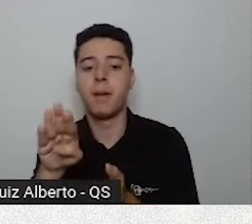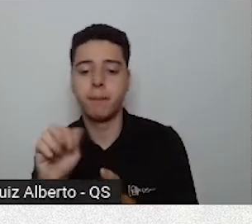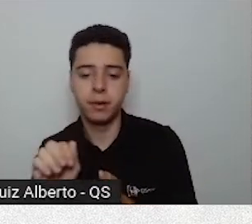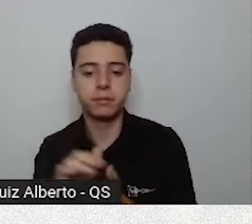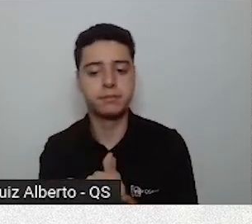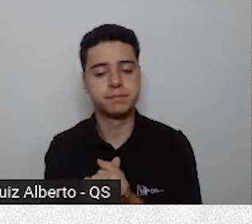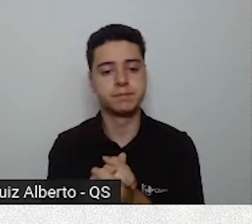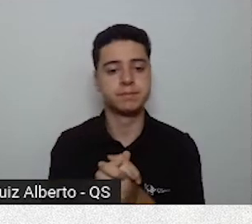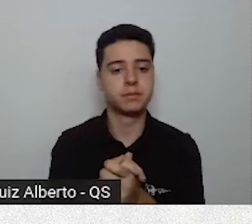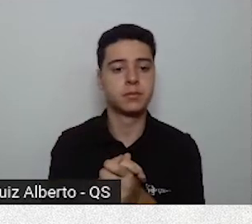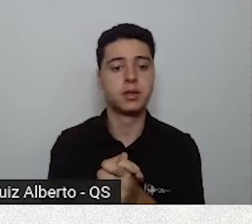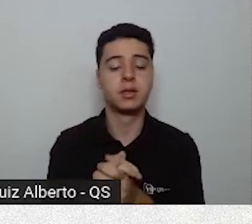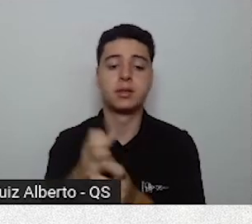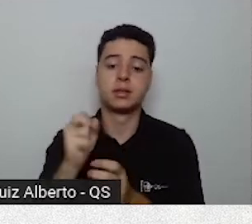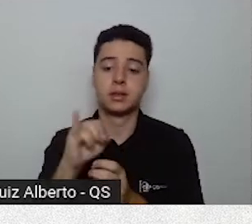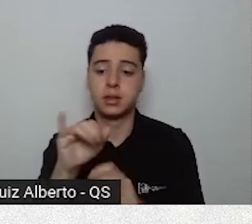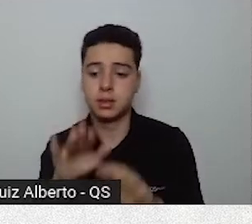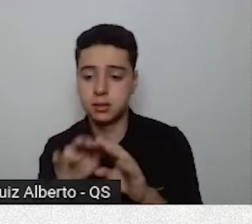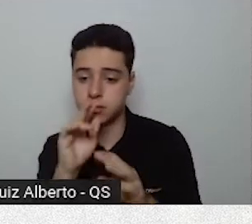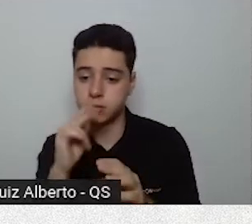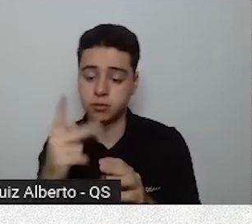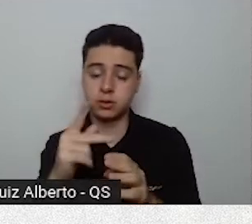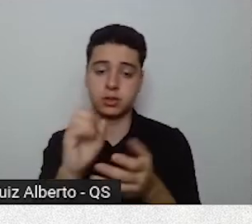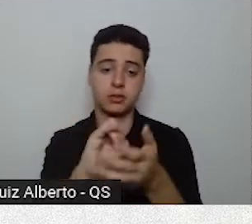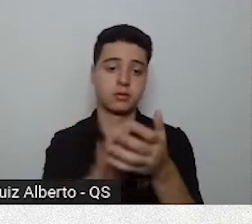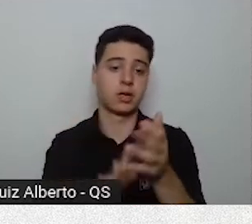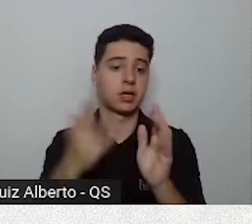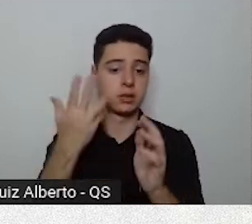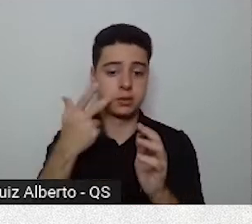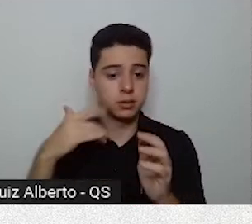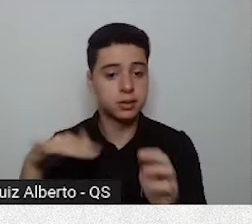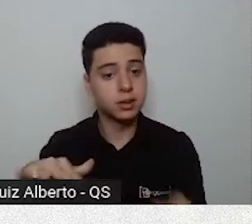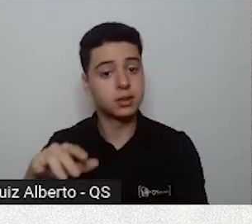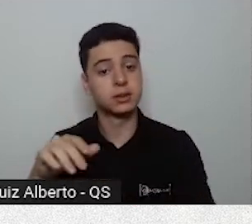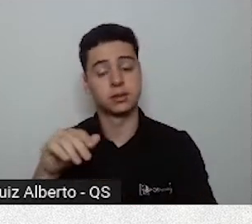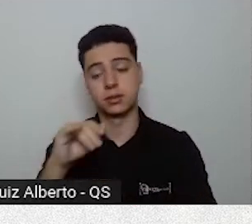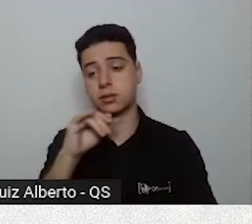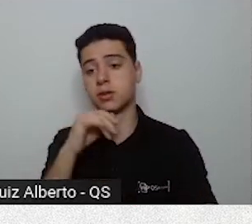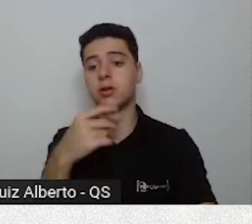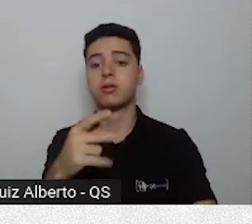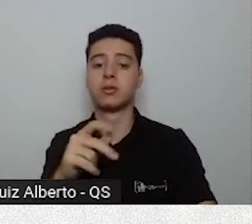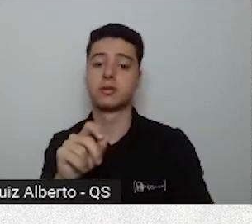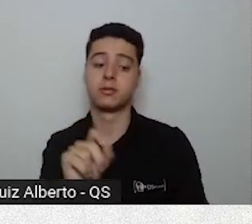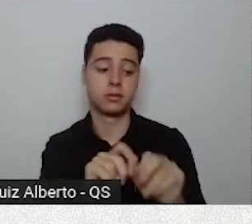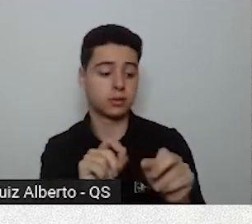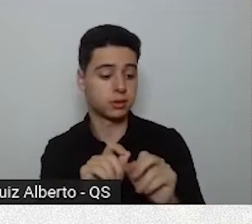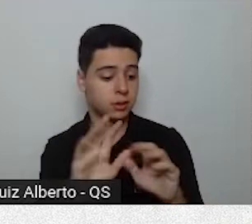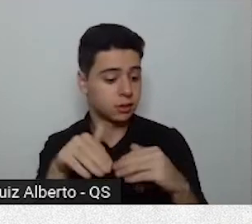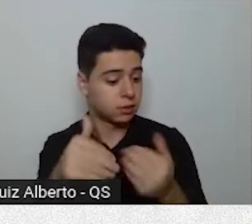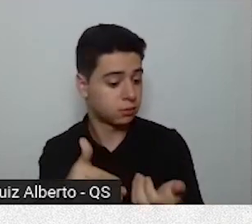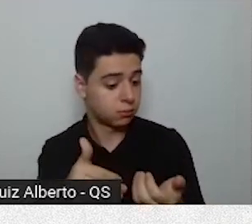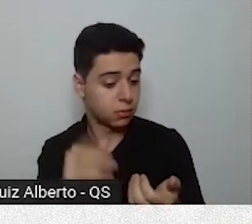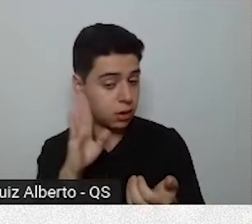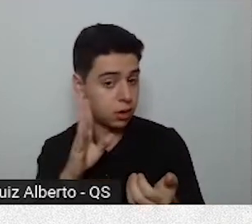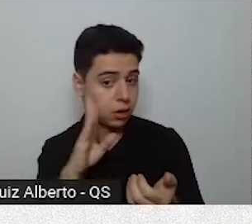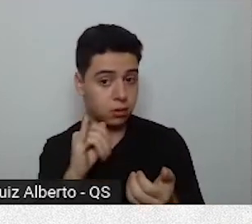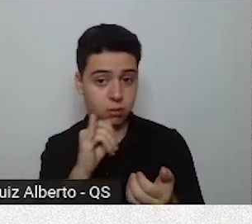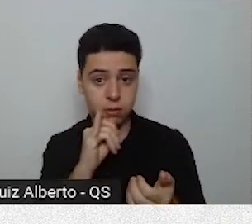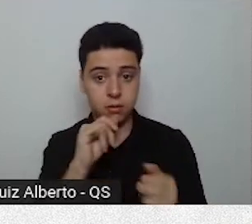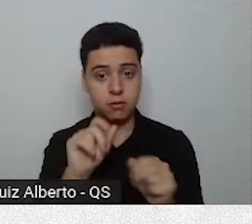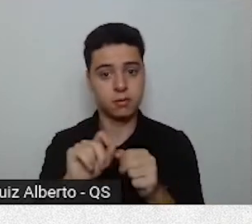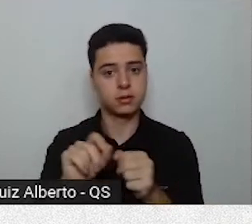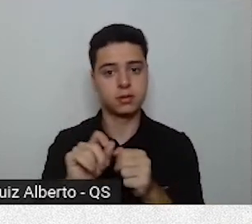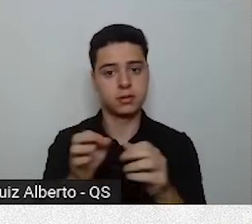Se você for fazer essa atividade com criança também, é interessante fazer essa experiência de pintar com os dedos mesmo ali